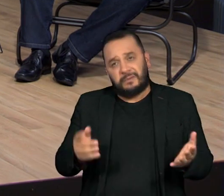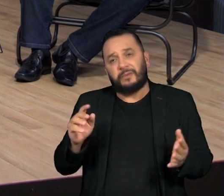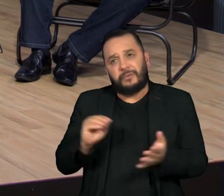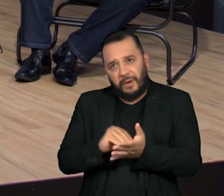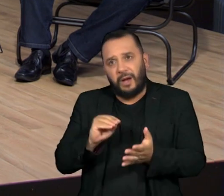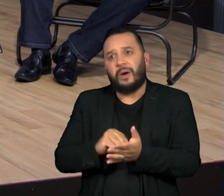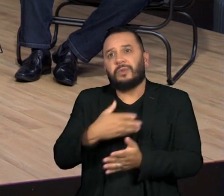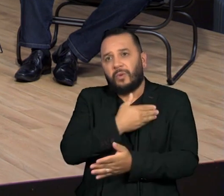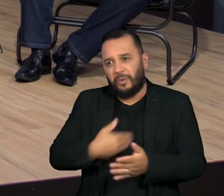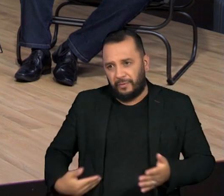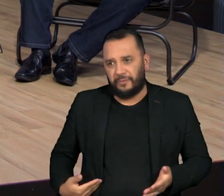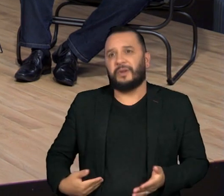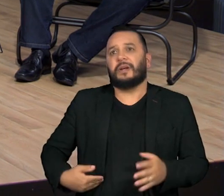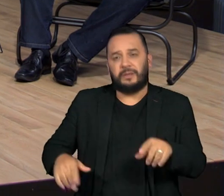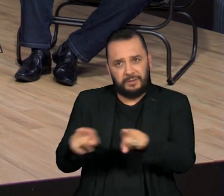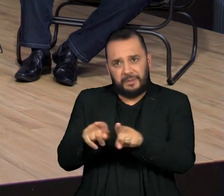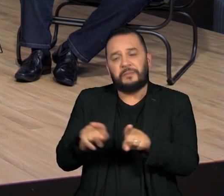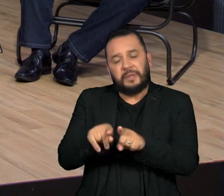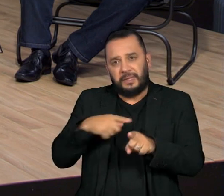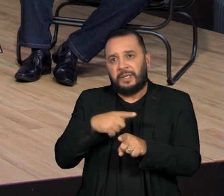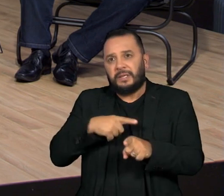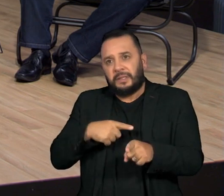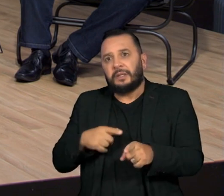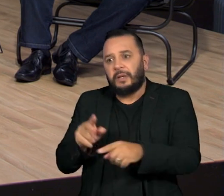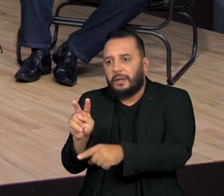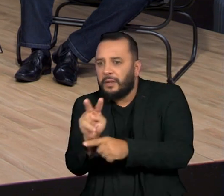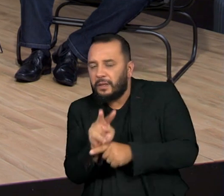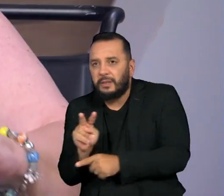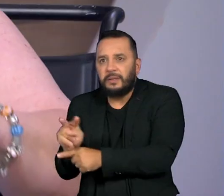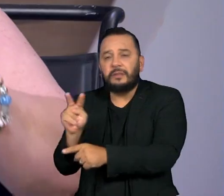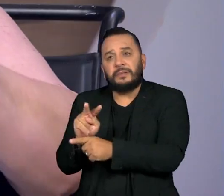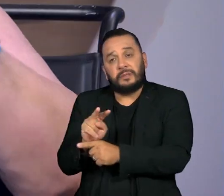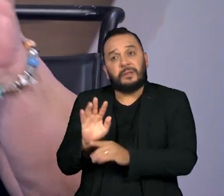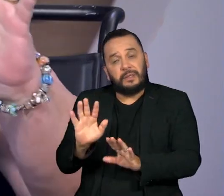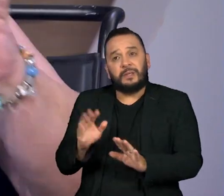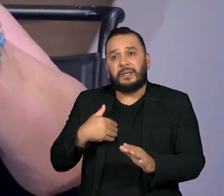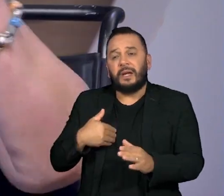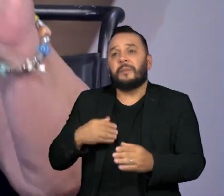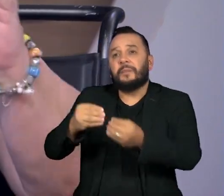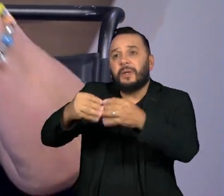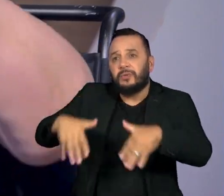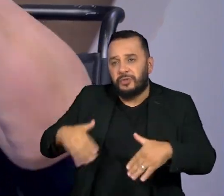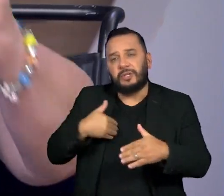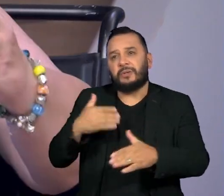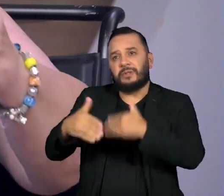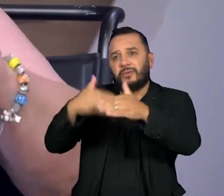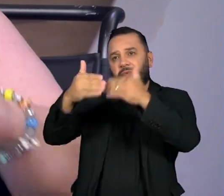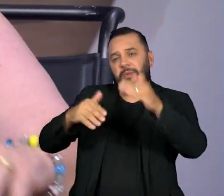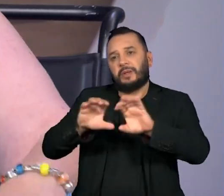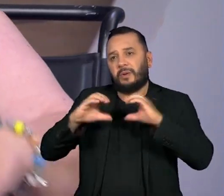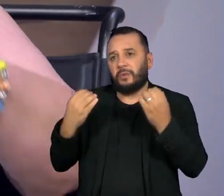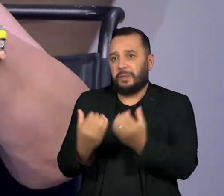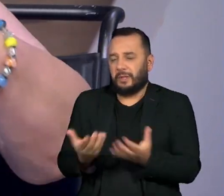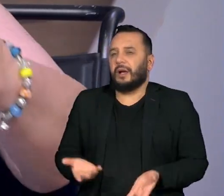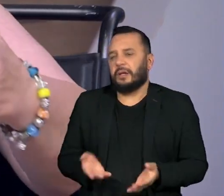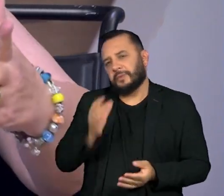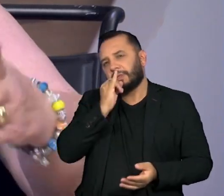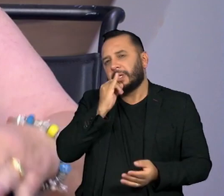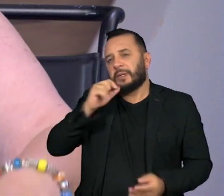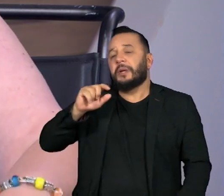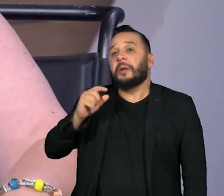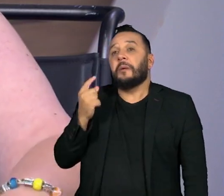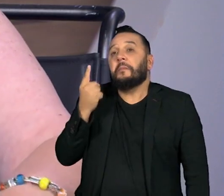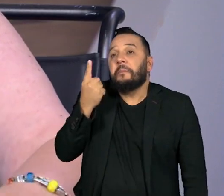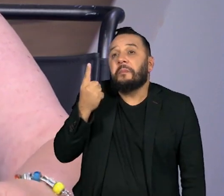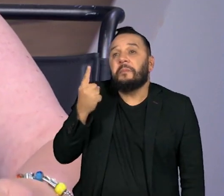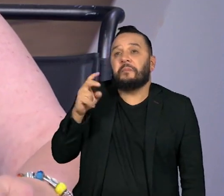próprio desenvolvimento das comunidades. Se nós lembrarmos, em 1500, quando os europeus dizem que chegaram primeiramente